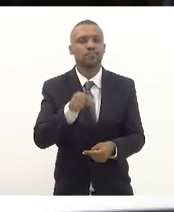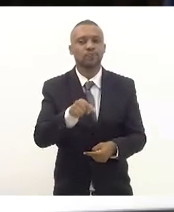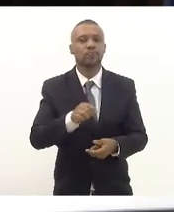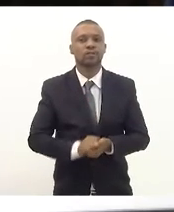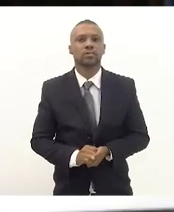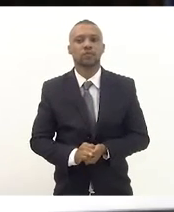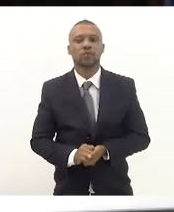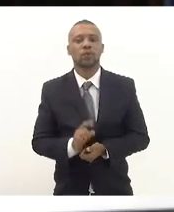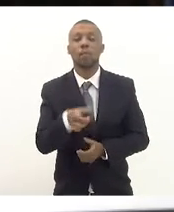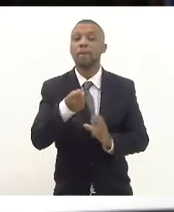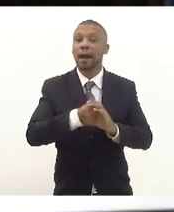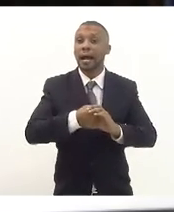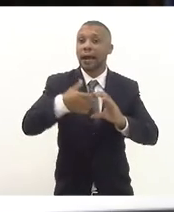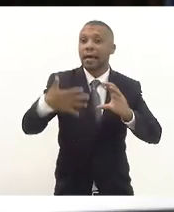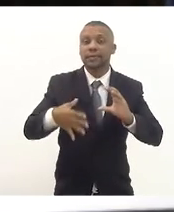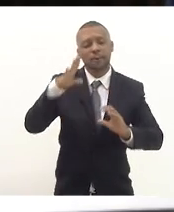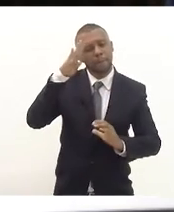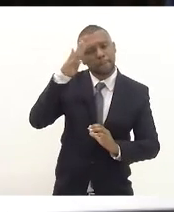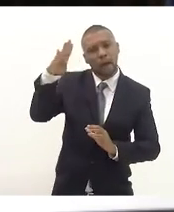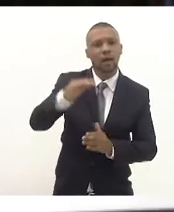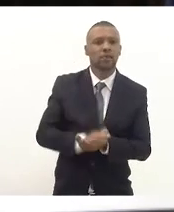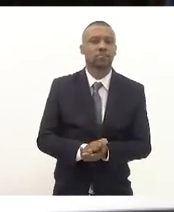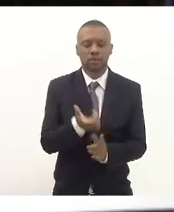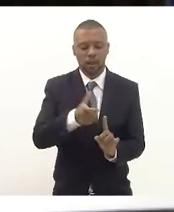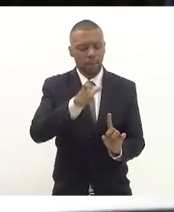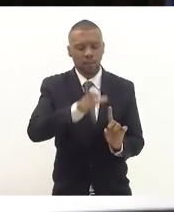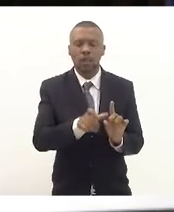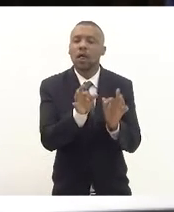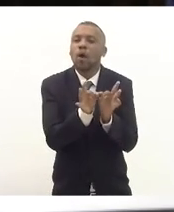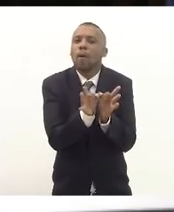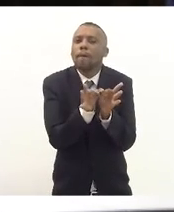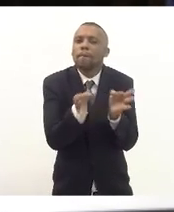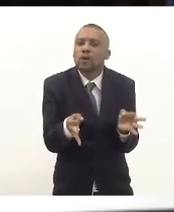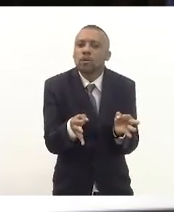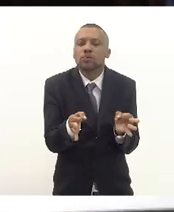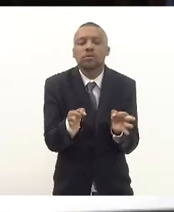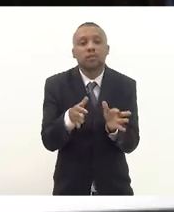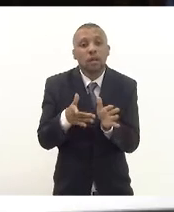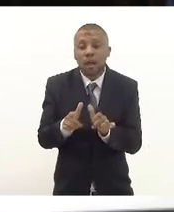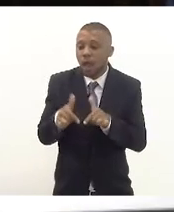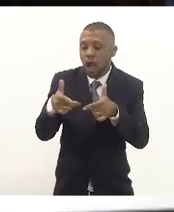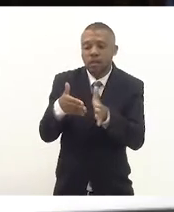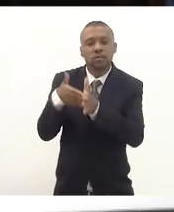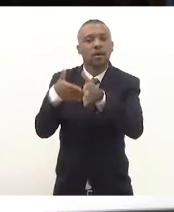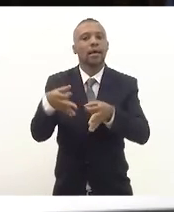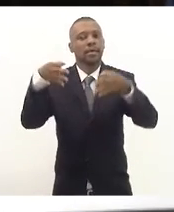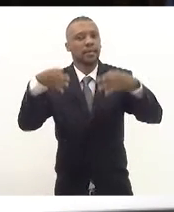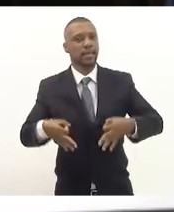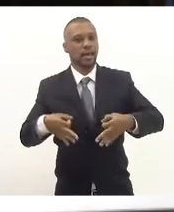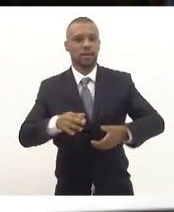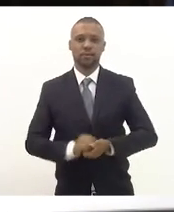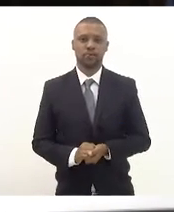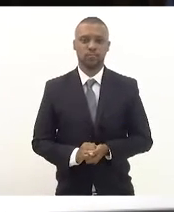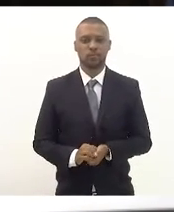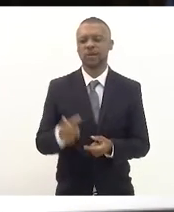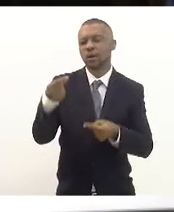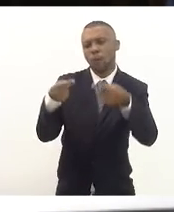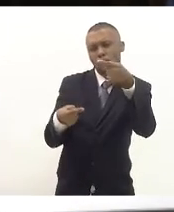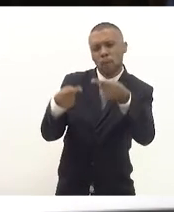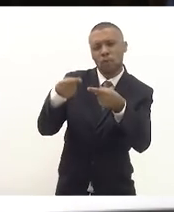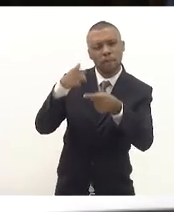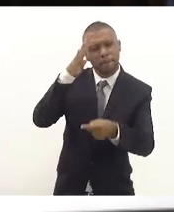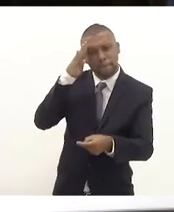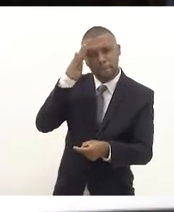é o ingrediente principal que ser uma pessoa humilde e correta isso faz de um político um